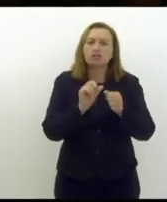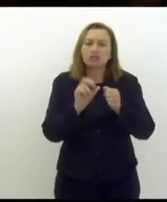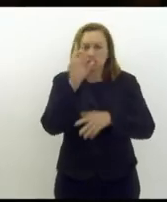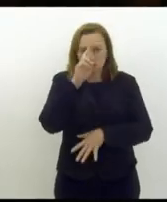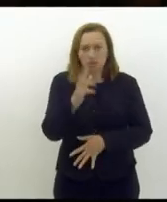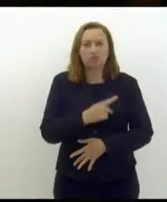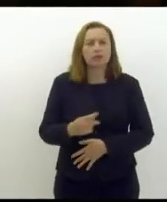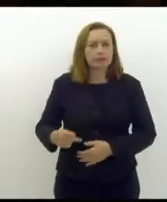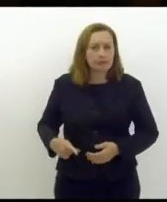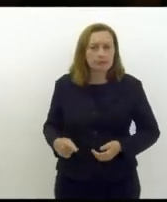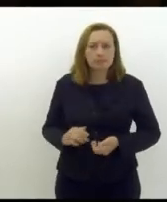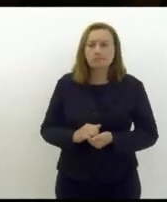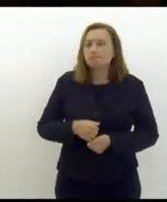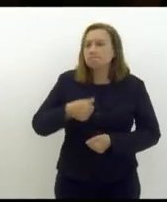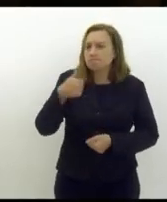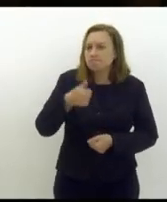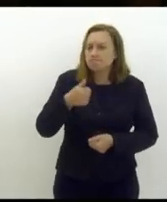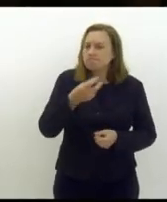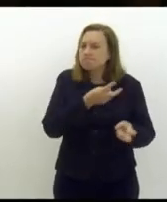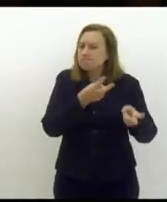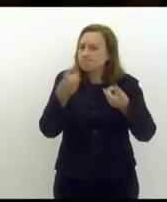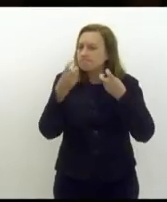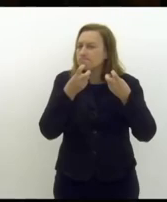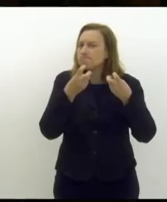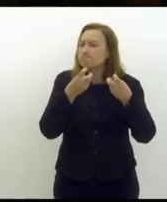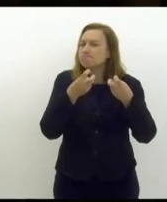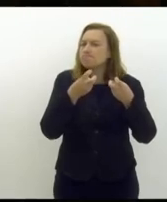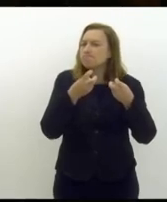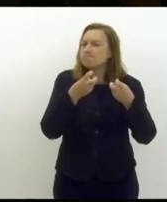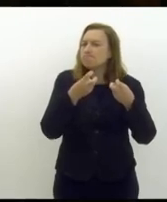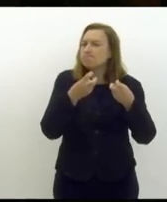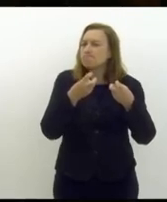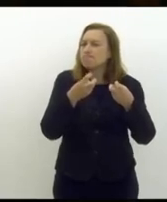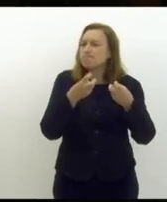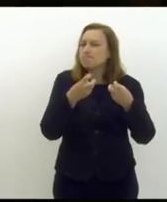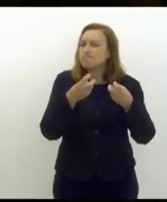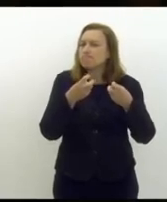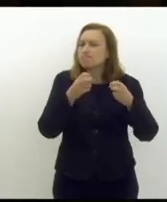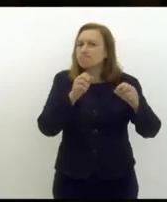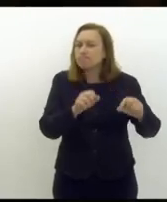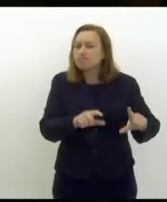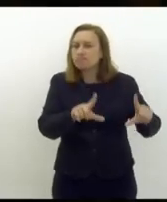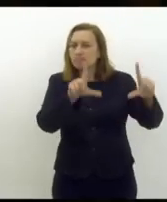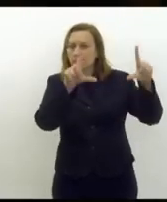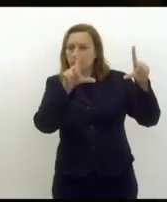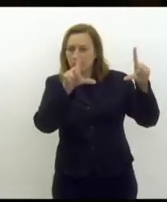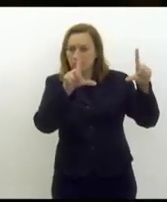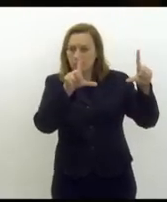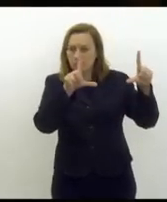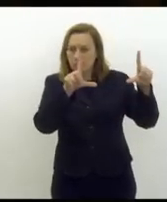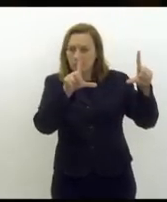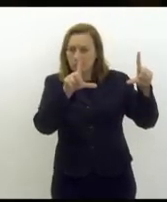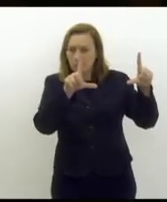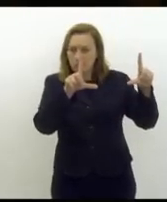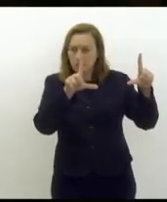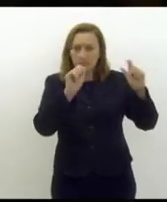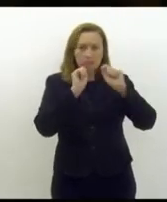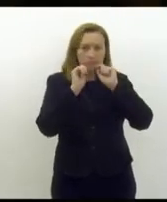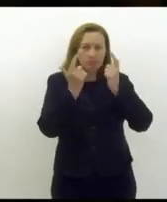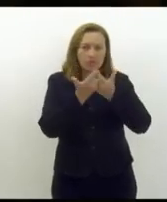presidente em primeiro lugar percebendo que no painel da Assembleia Legislativa